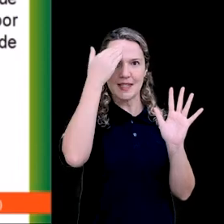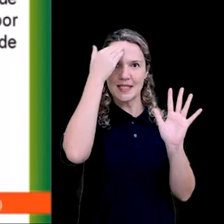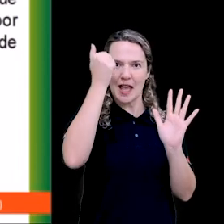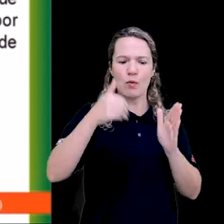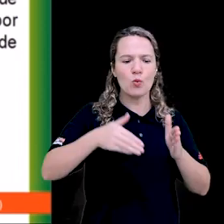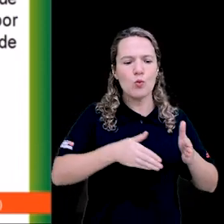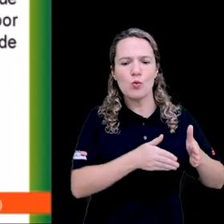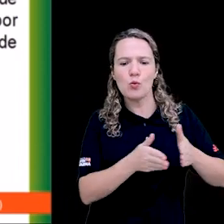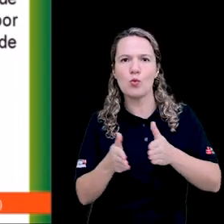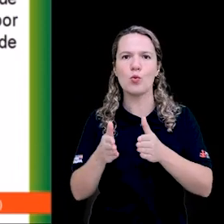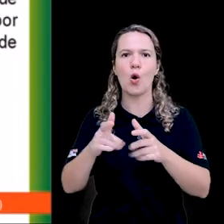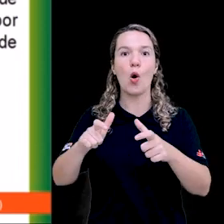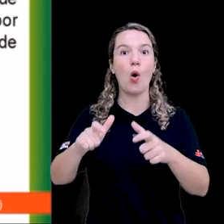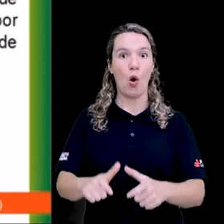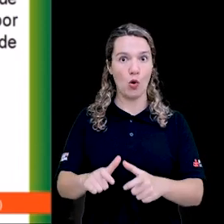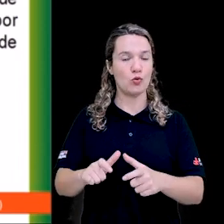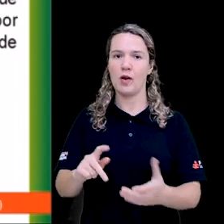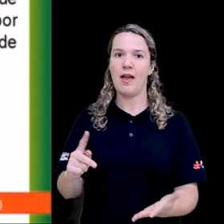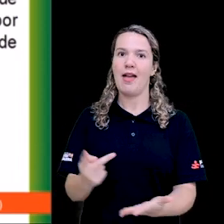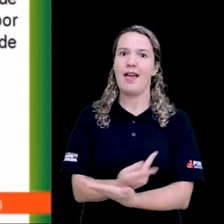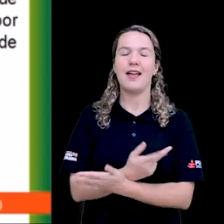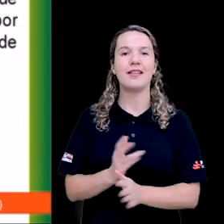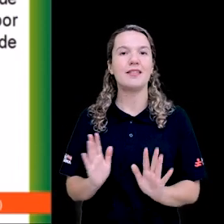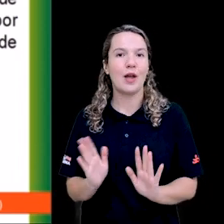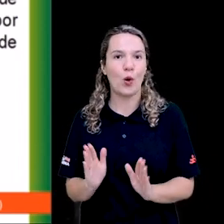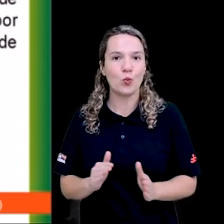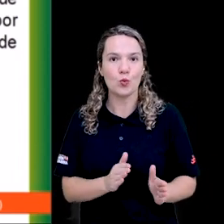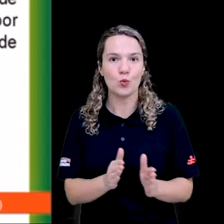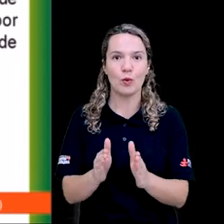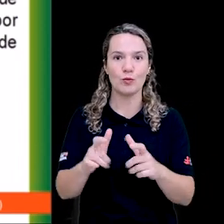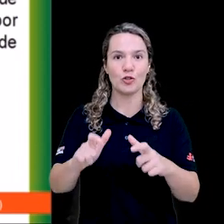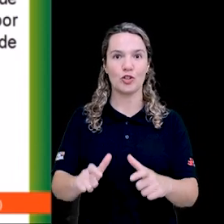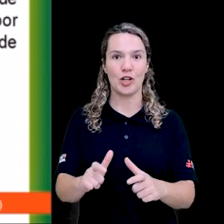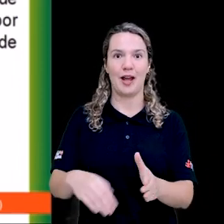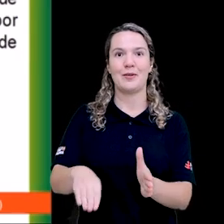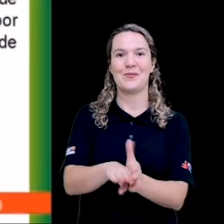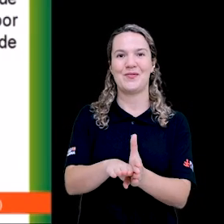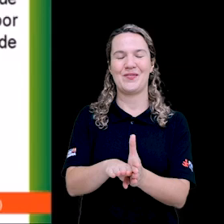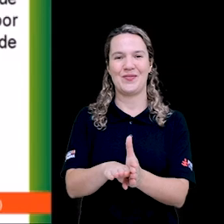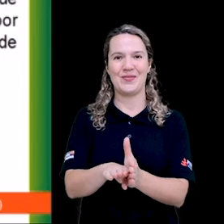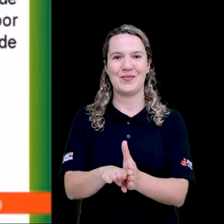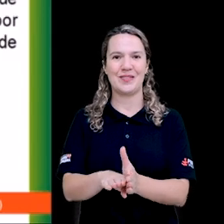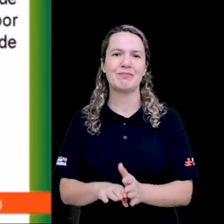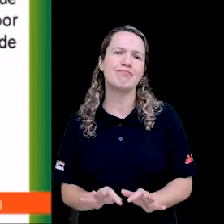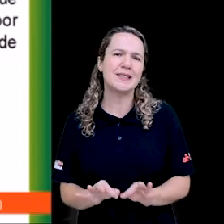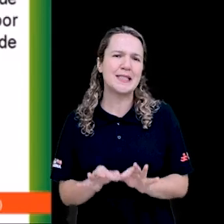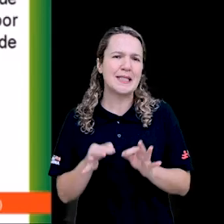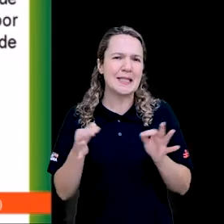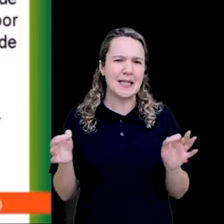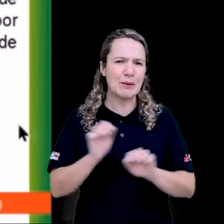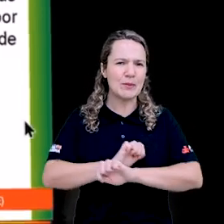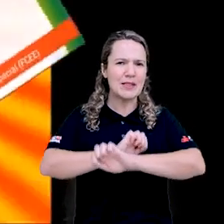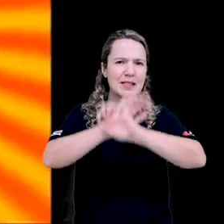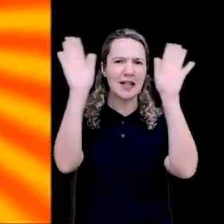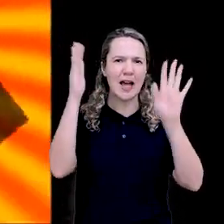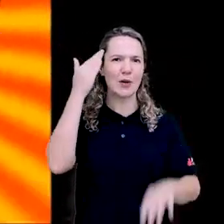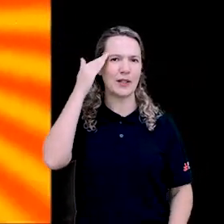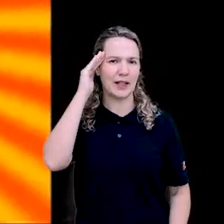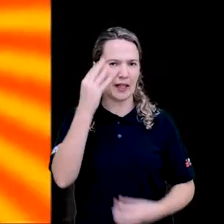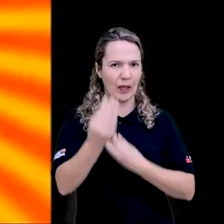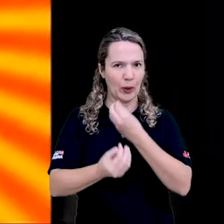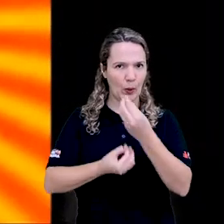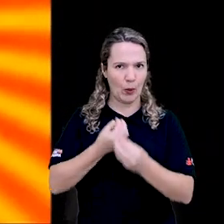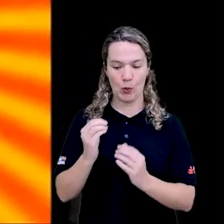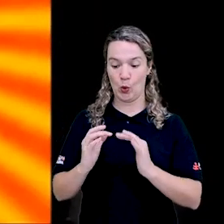se desoriente e não erre o caminho. Em uma forma mais simplificada de entender, nós